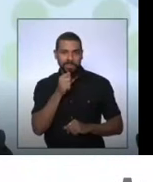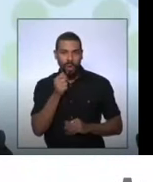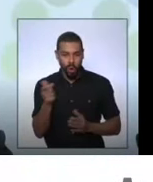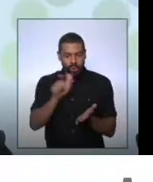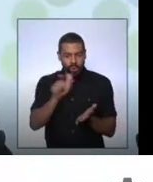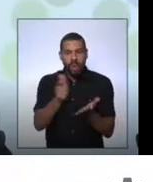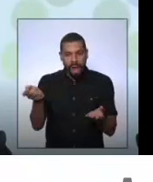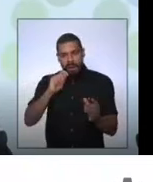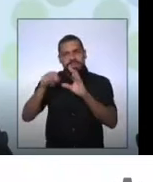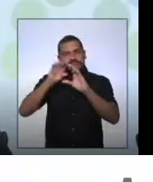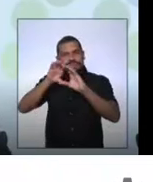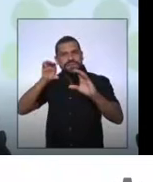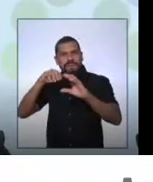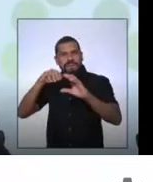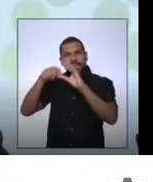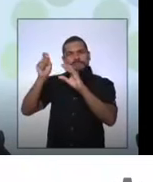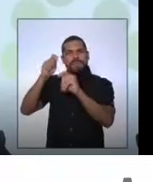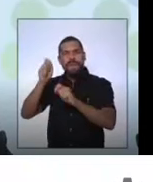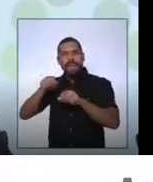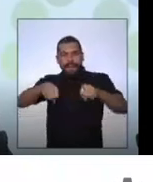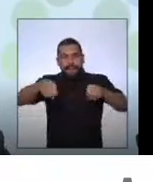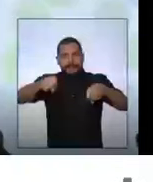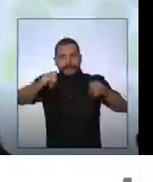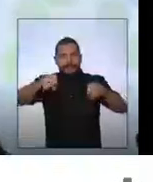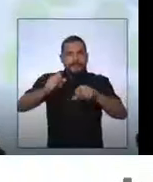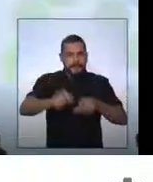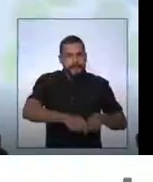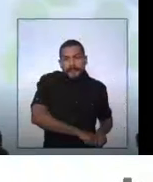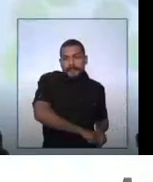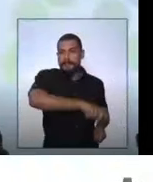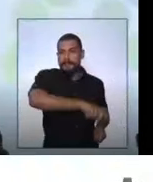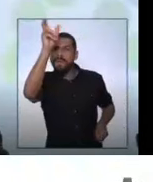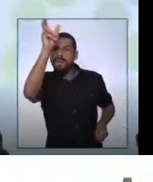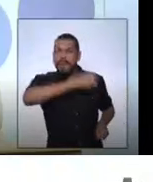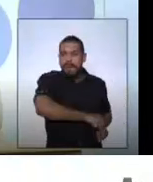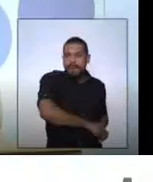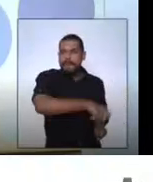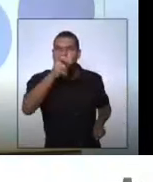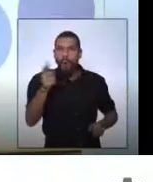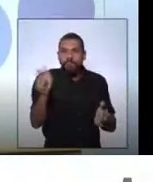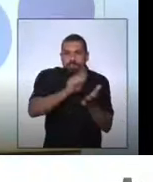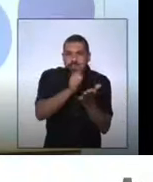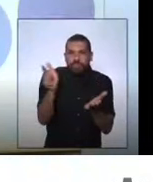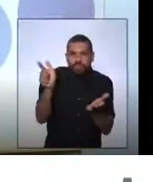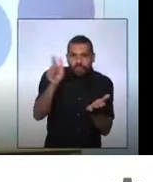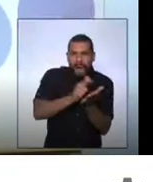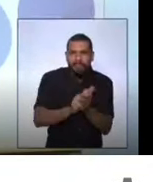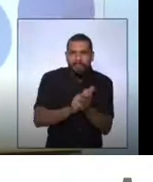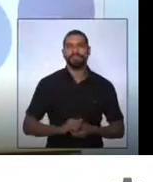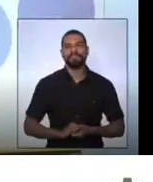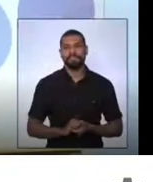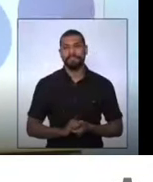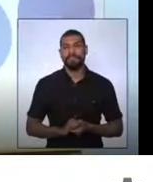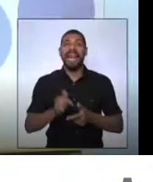casa? Aquele rapazinho passando com a moto, jogando jornal, né? Olha, professor Mauro, crise